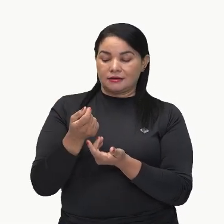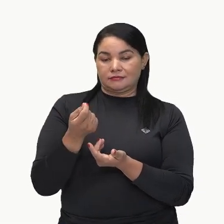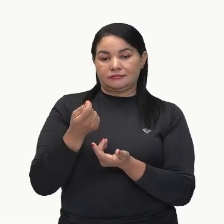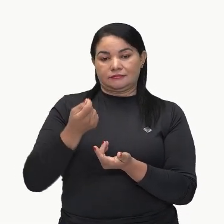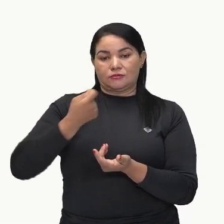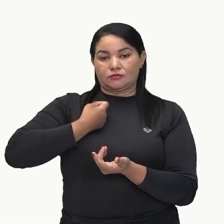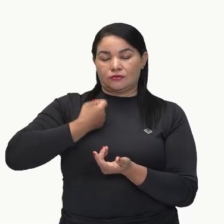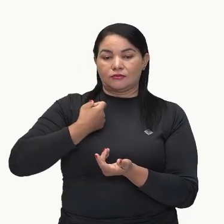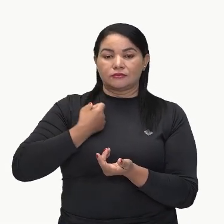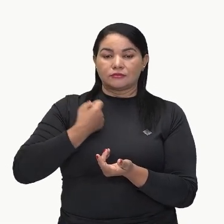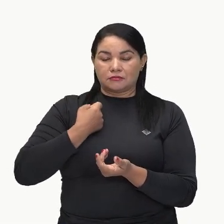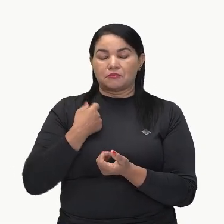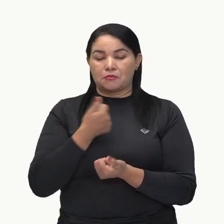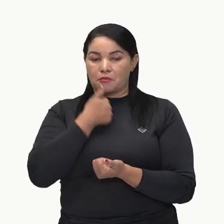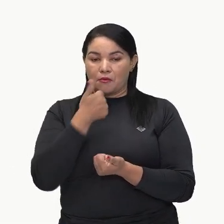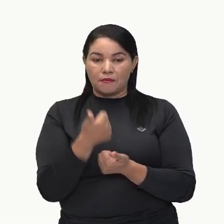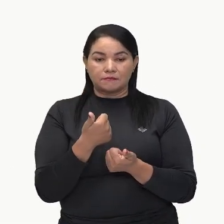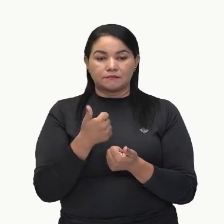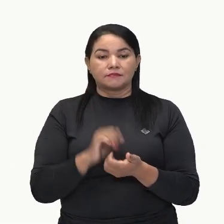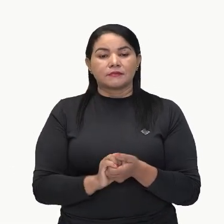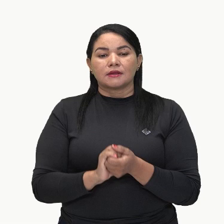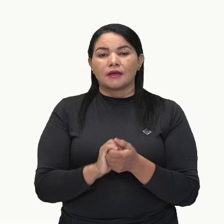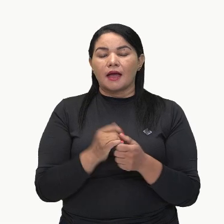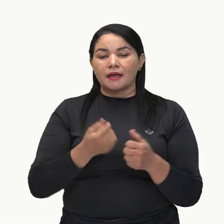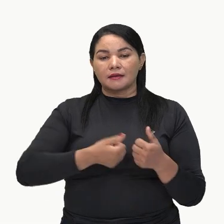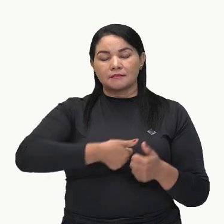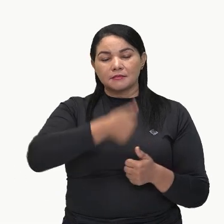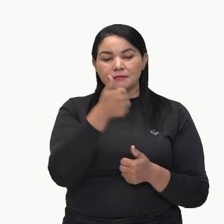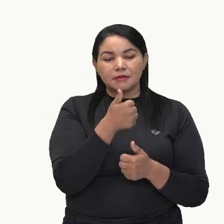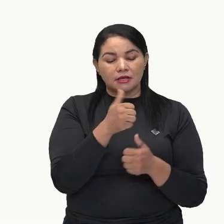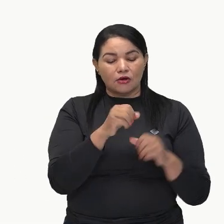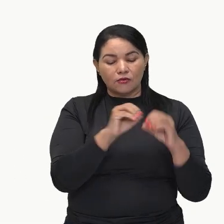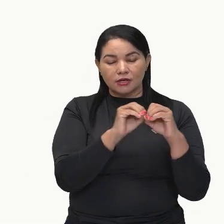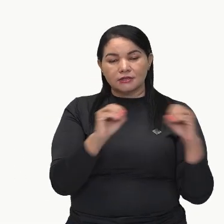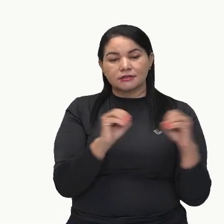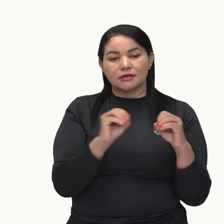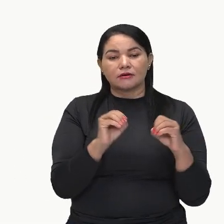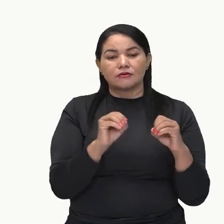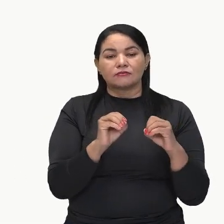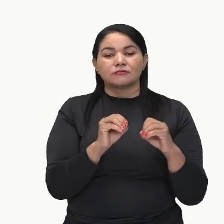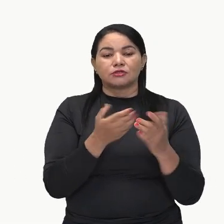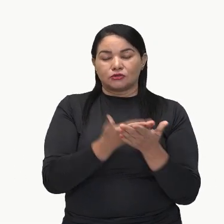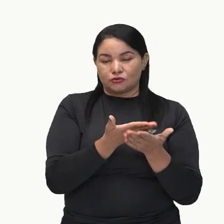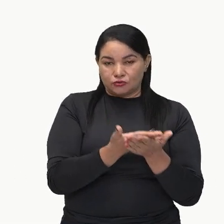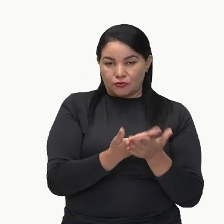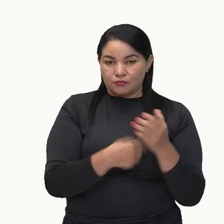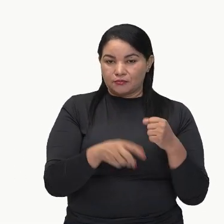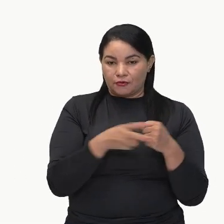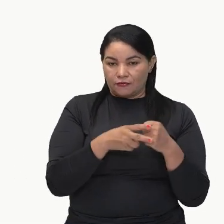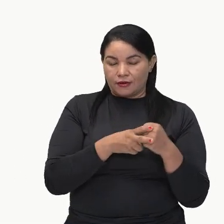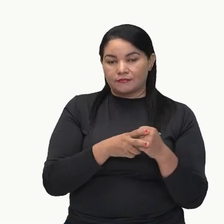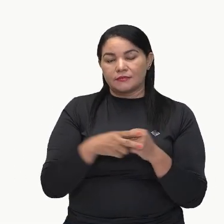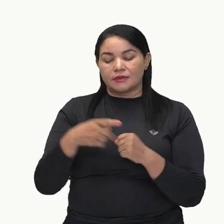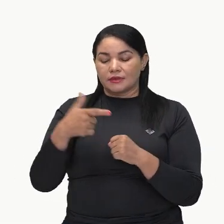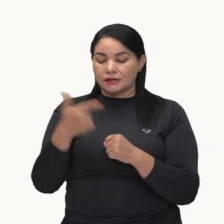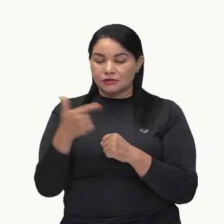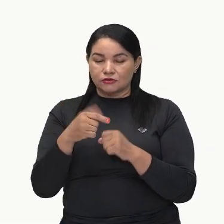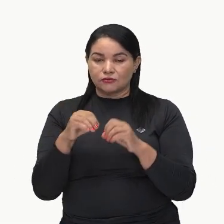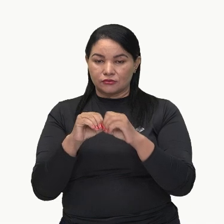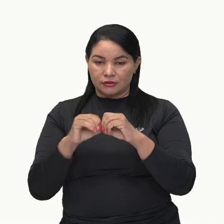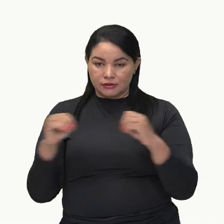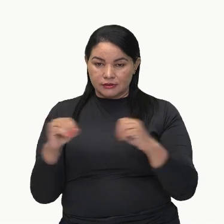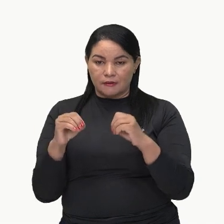muito. E aí o meu verbo estudou, primeira oração. Na segunda oração, logo tirará boa